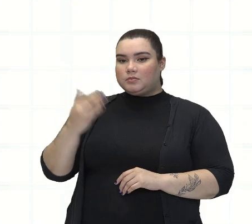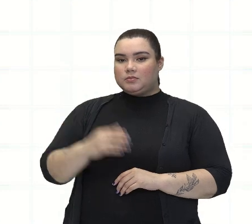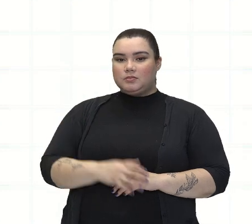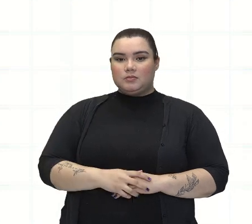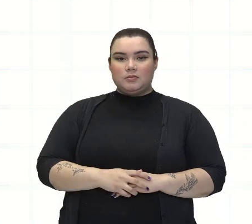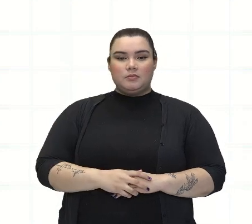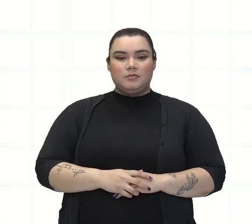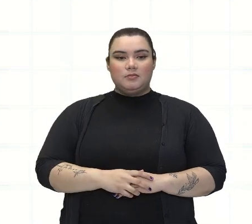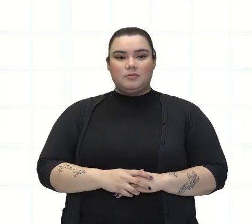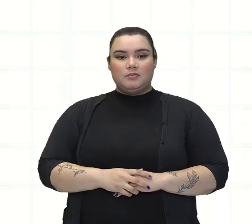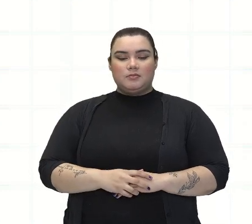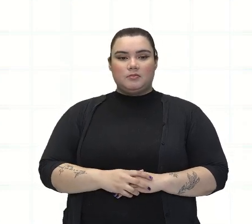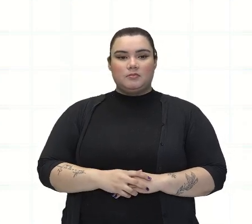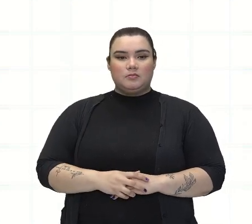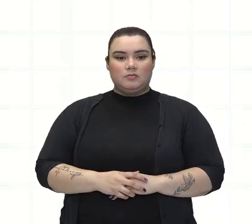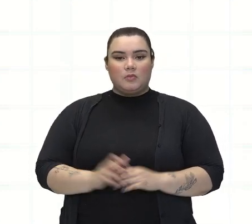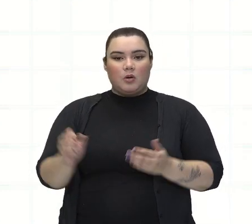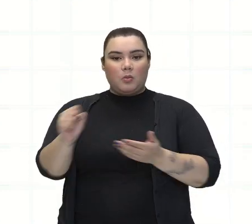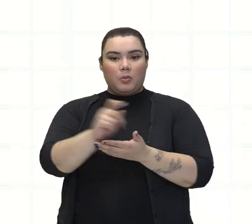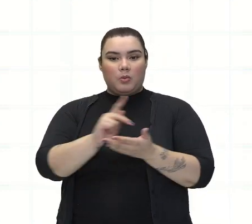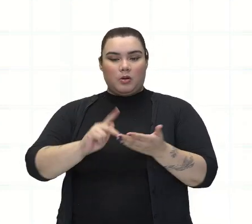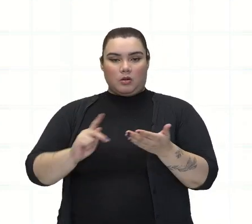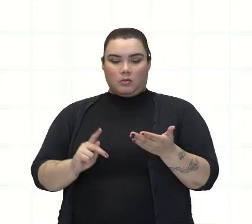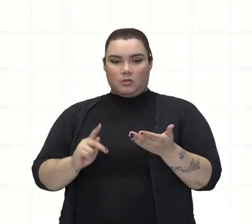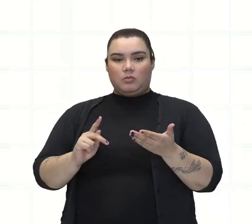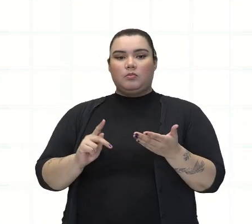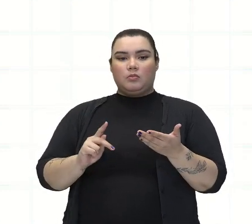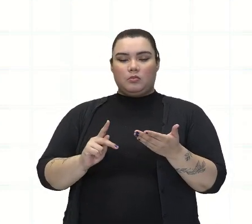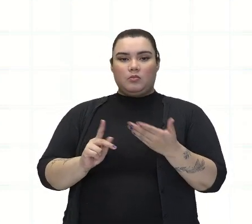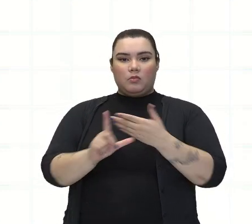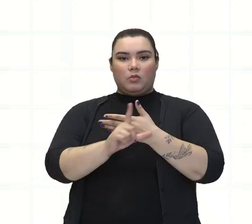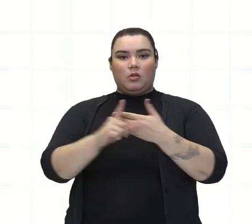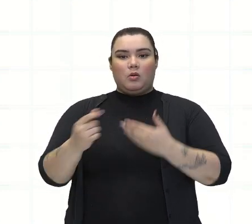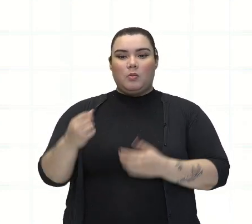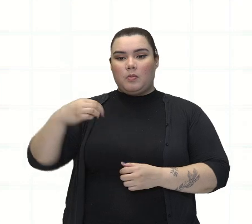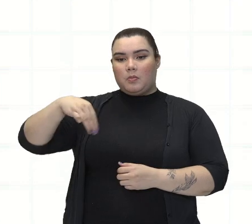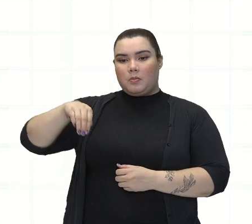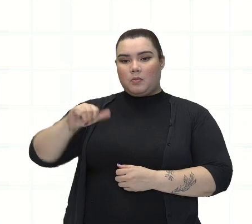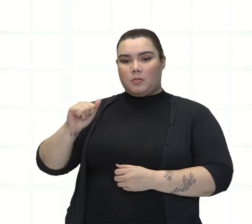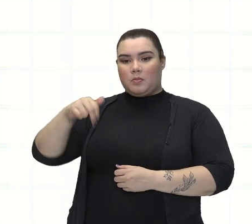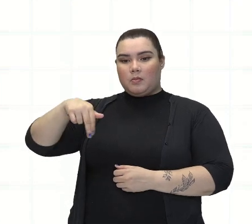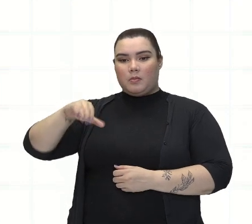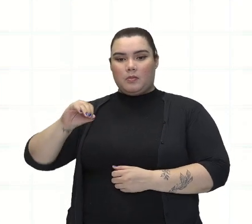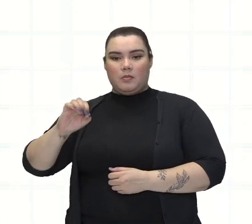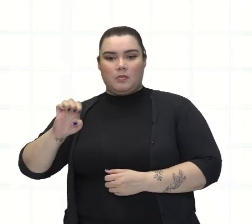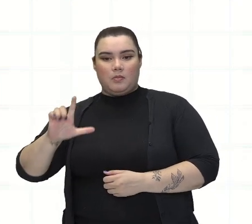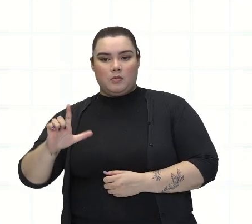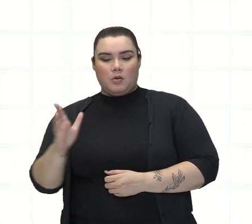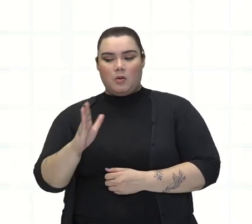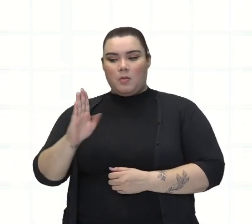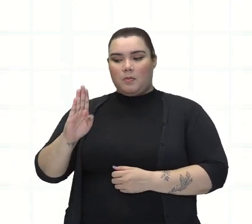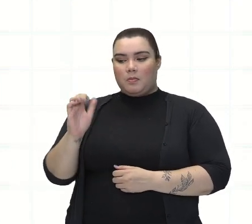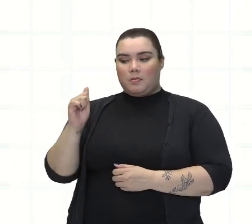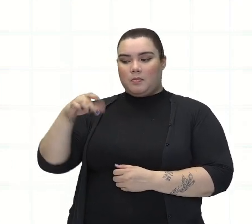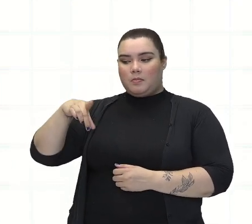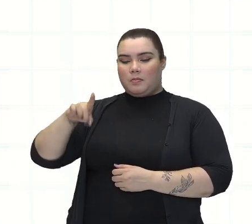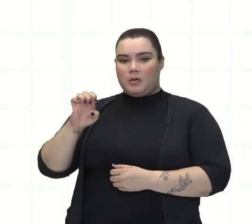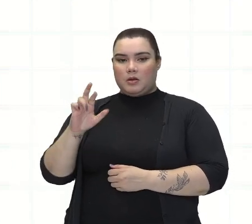aqui uma voz poética do Manuel Bandeira, o